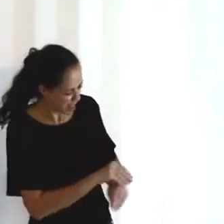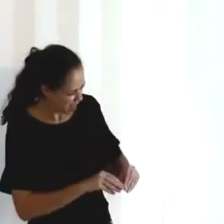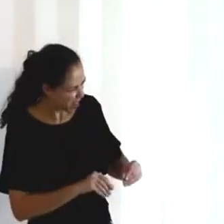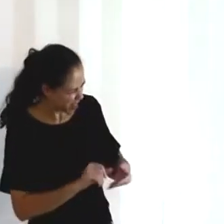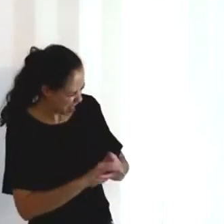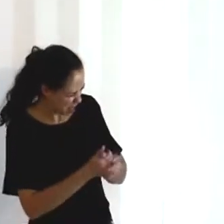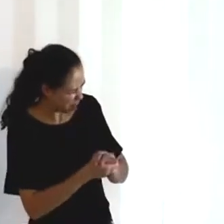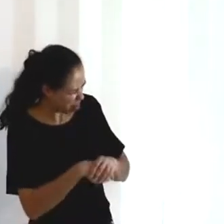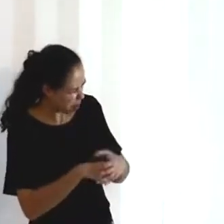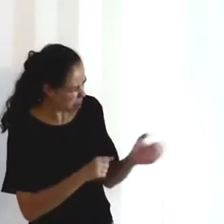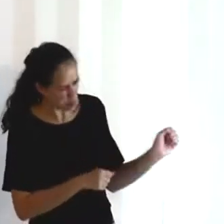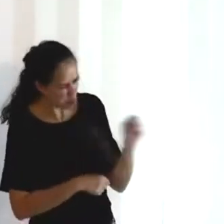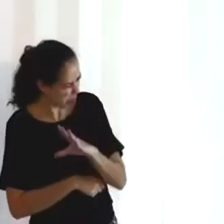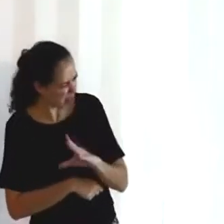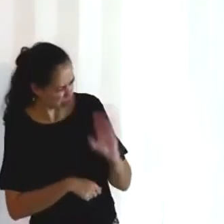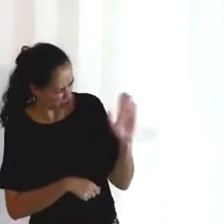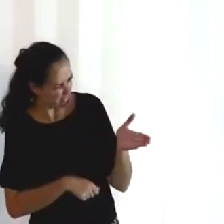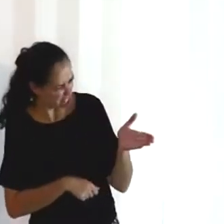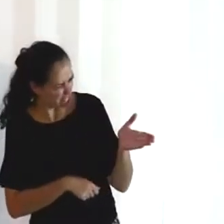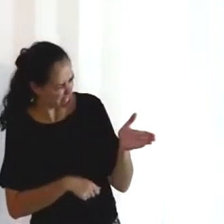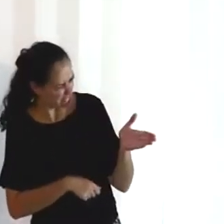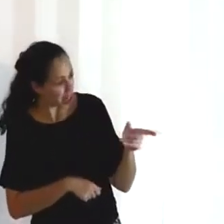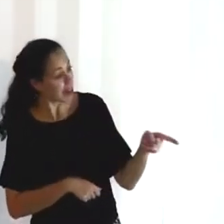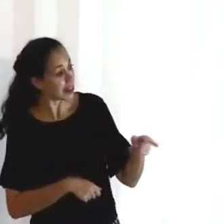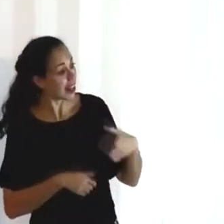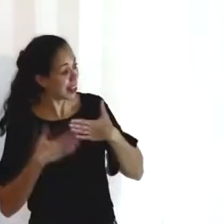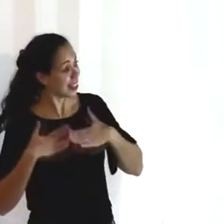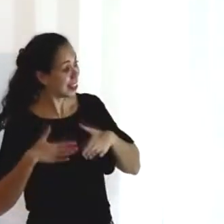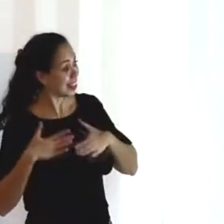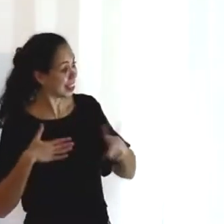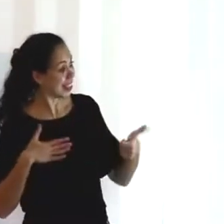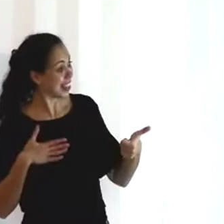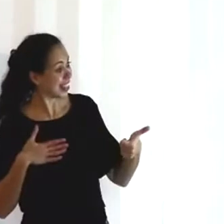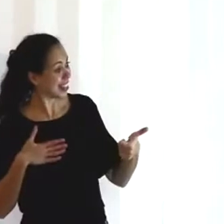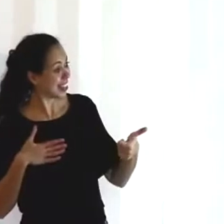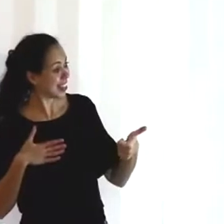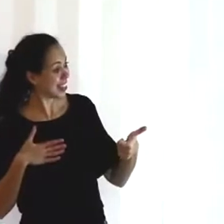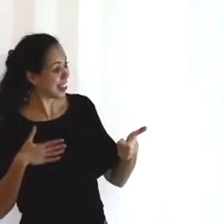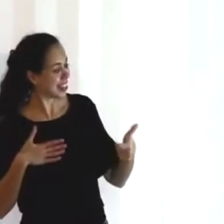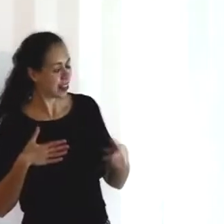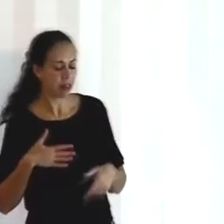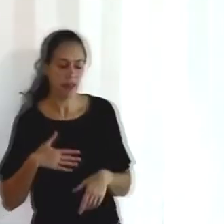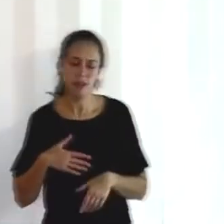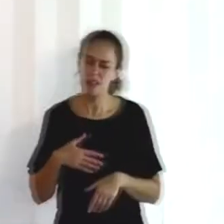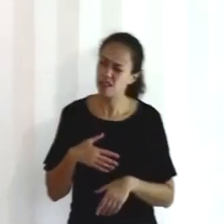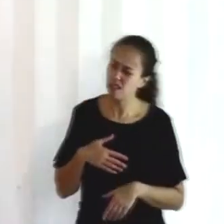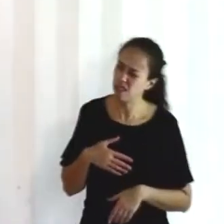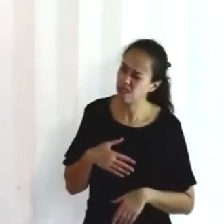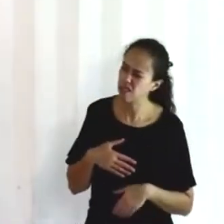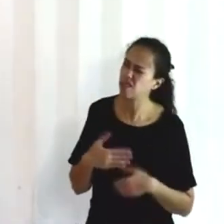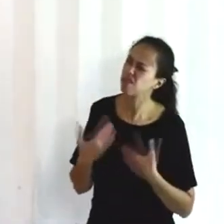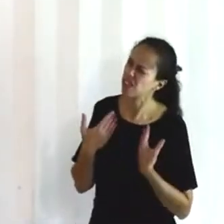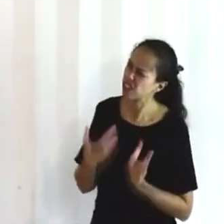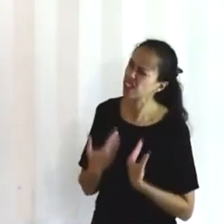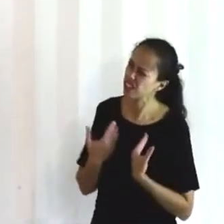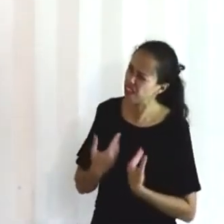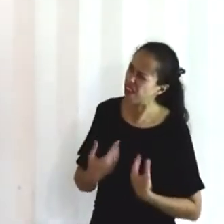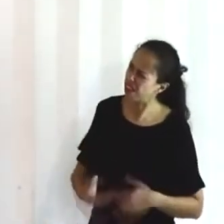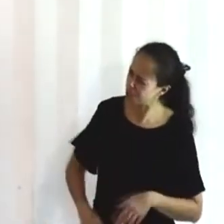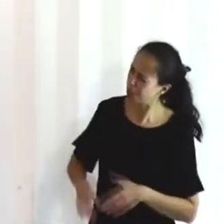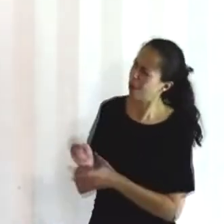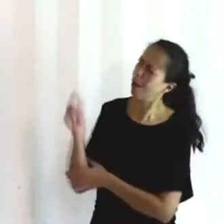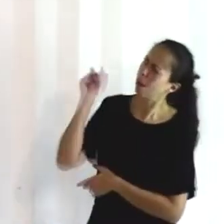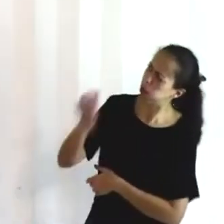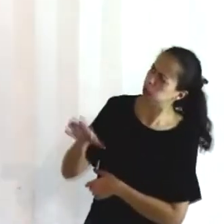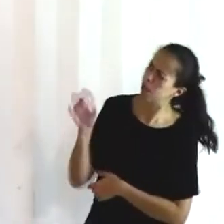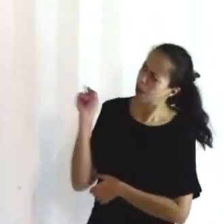lençol? Falou: joguei, pai. Como é que você está se sentindo agora? Falou: estou cansado. Cansado, o braço até está doendo, tanta